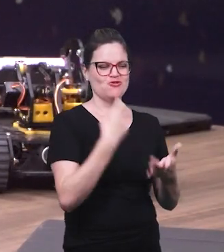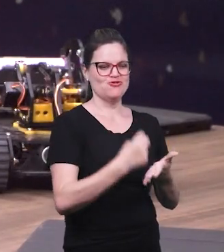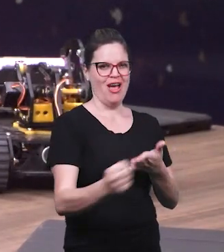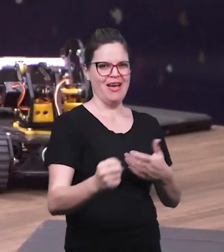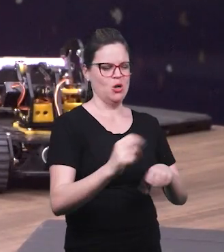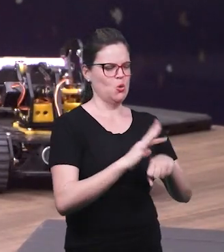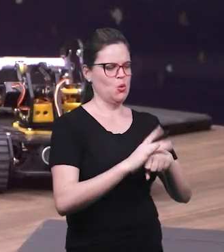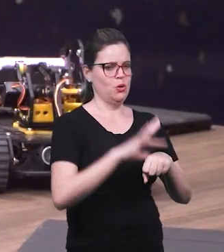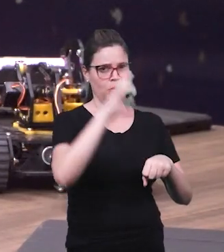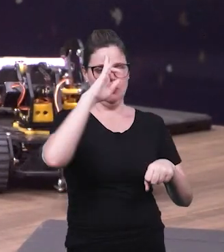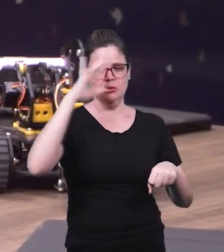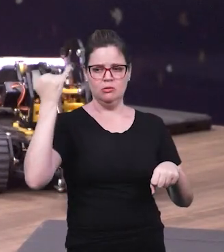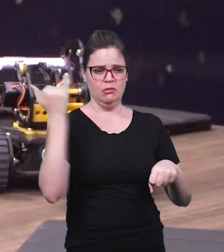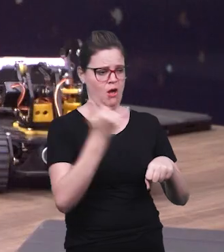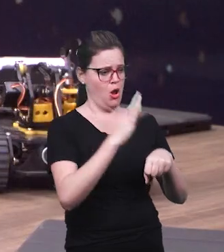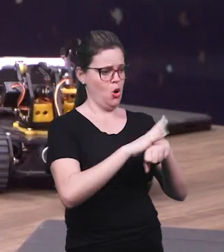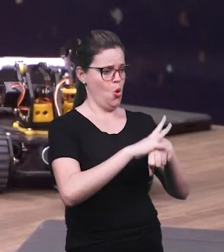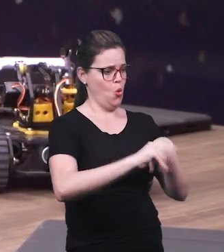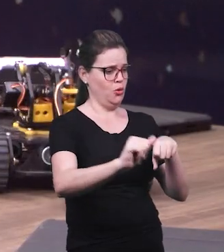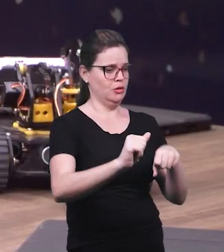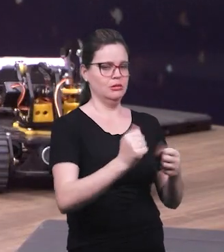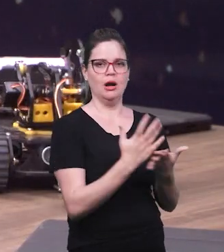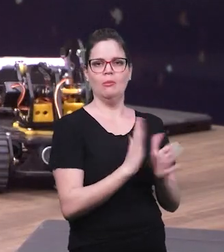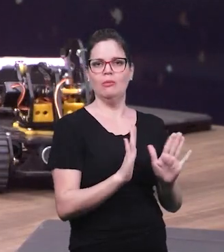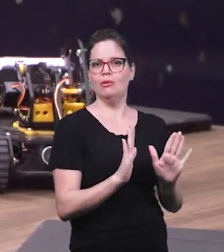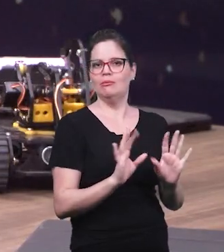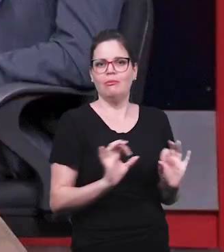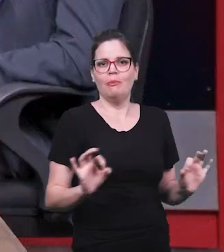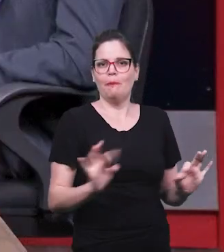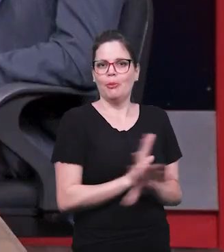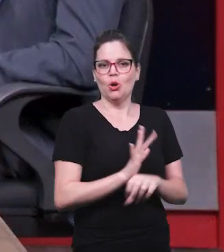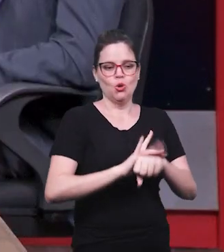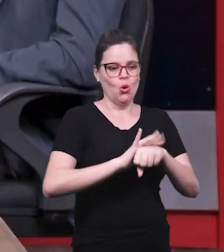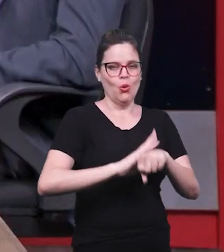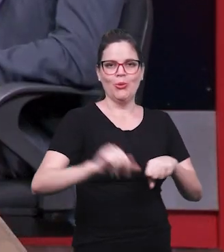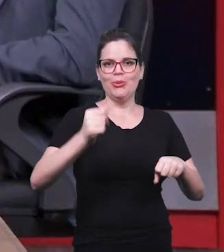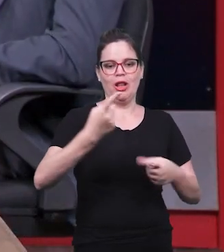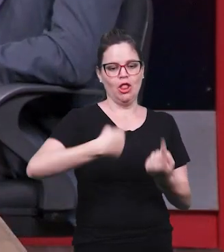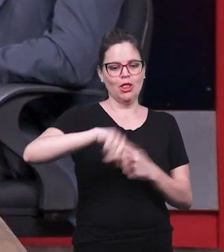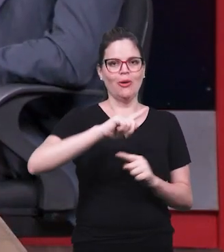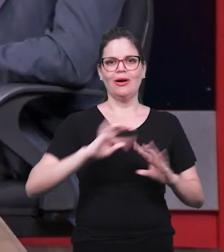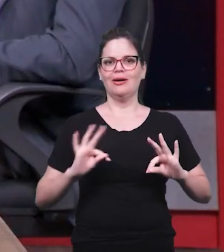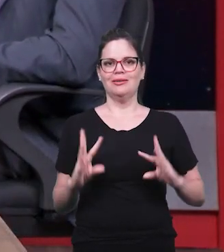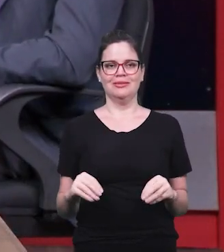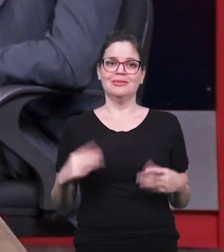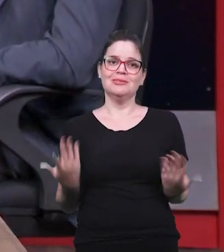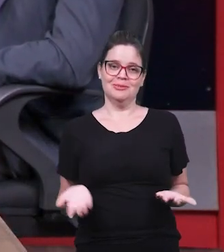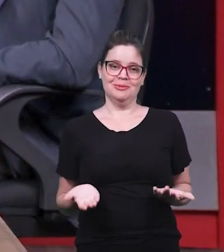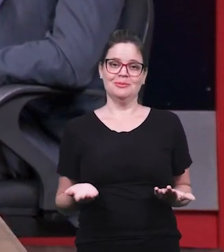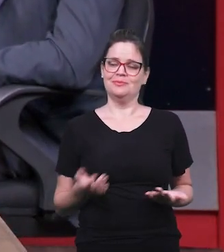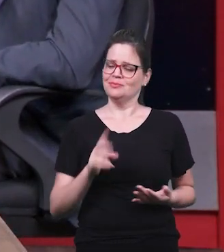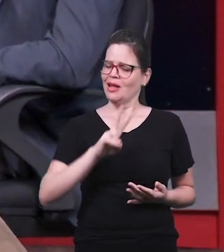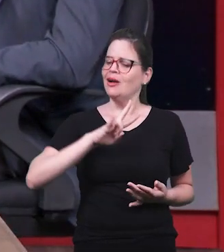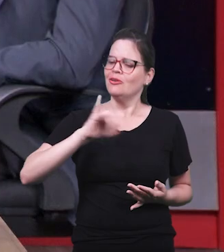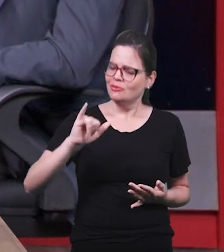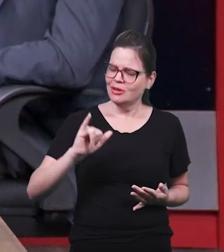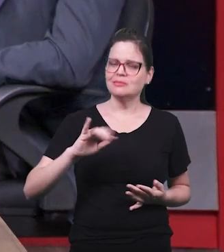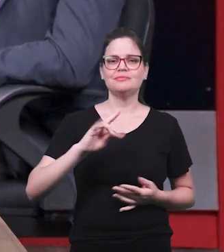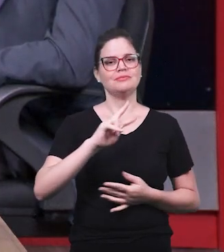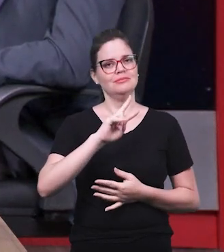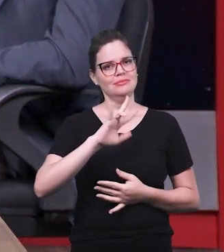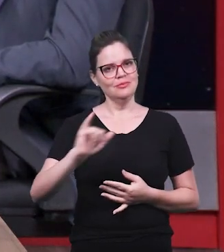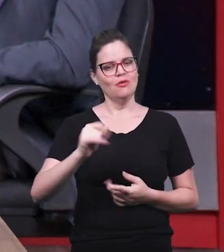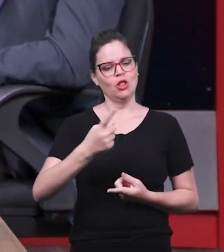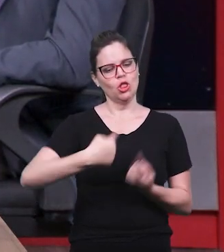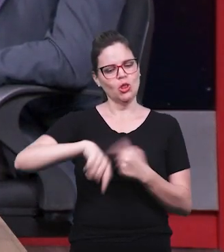fala que vai ser curado e é curado. Muda o código. Muda o código. Ele vai lá e muda todas as coisas, ele muda o